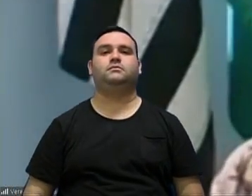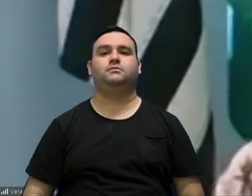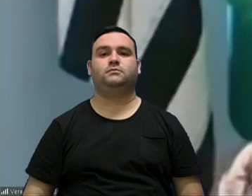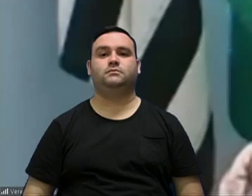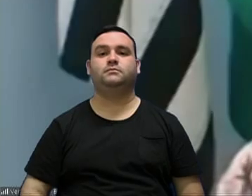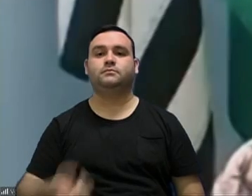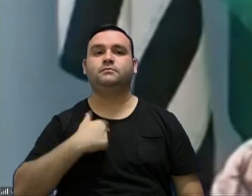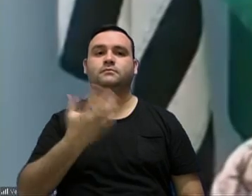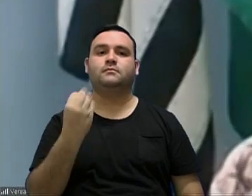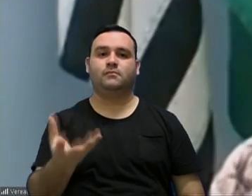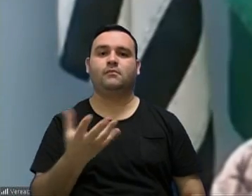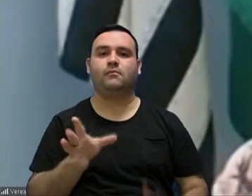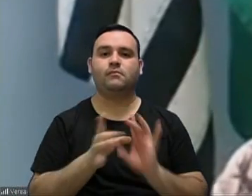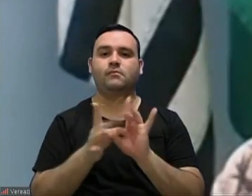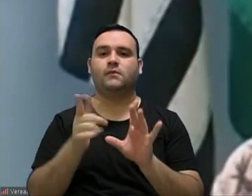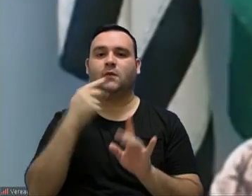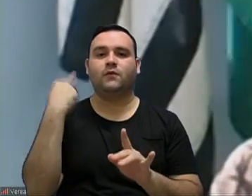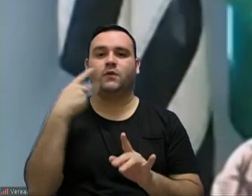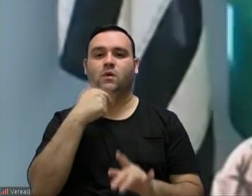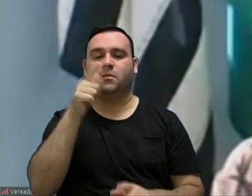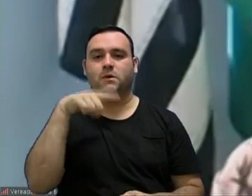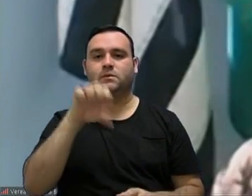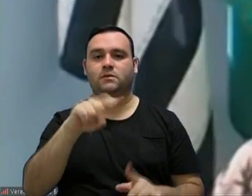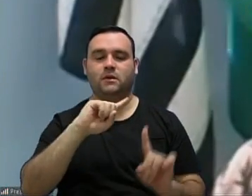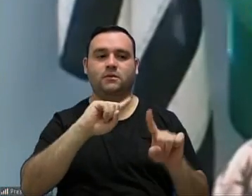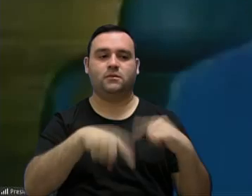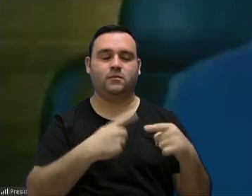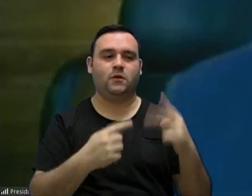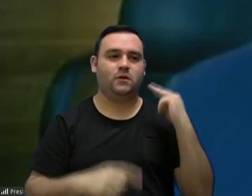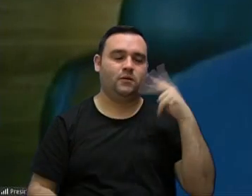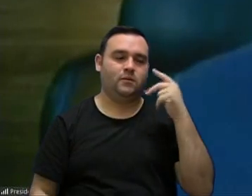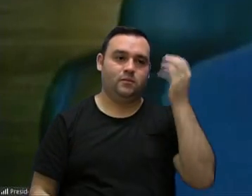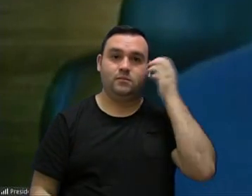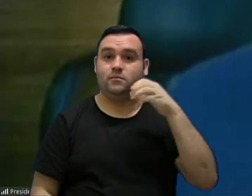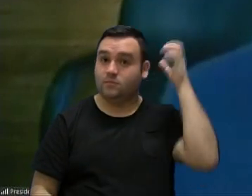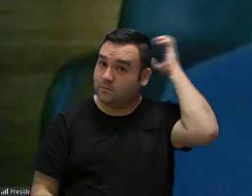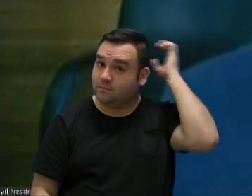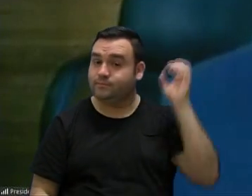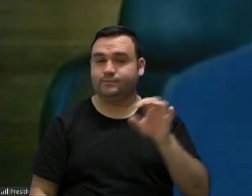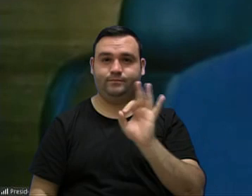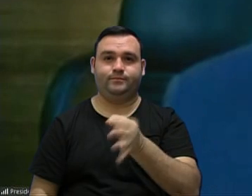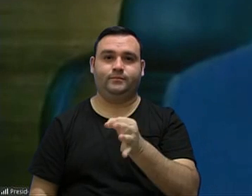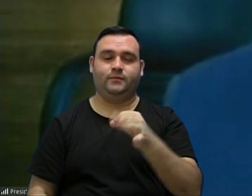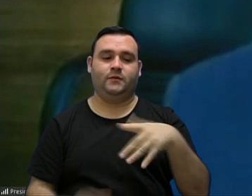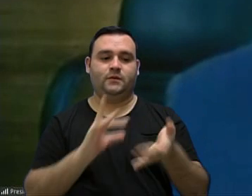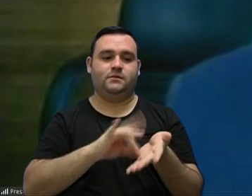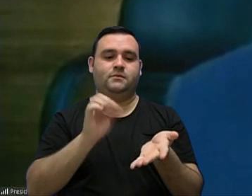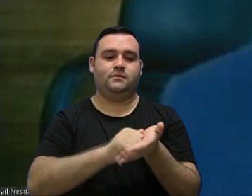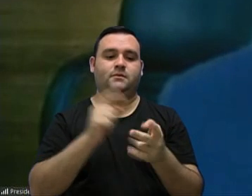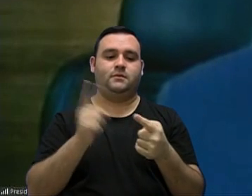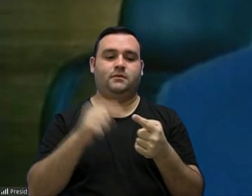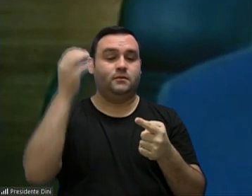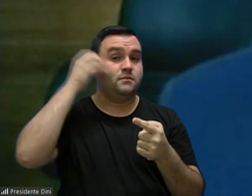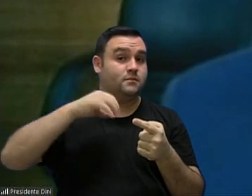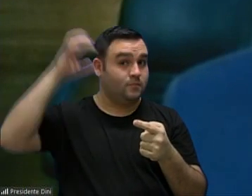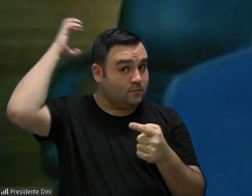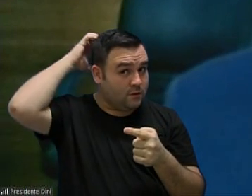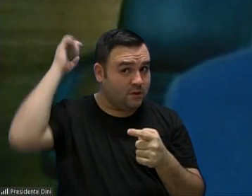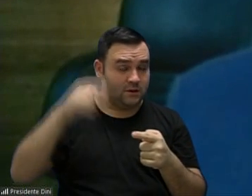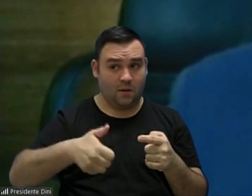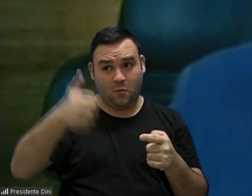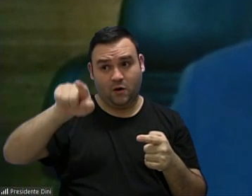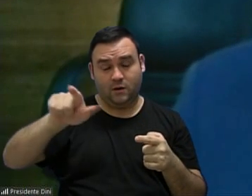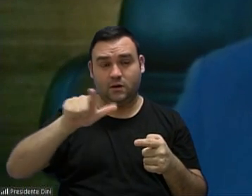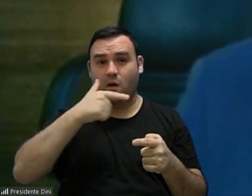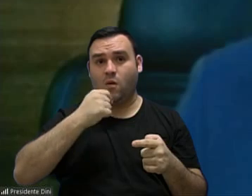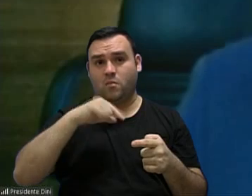Eu estou concedendo a parte, presidente, ao vereador Luiz Santos, depois ao vereador... Na verdade, quem está inscrito primeiro é o vereador Péricles. A senhora prefere o Luiz